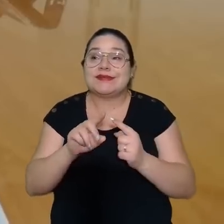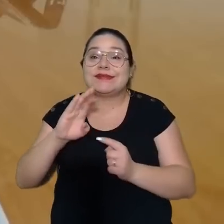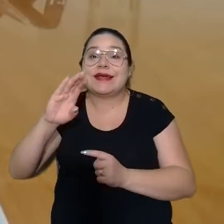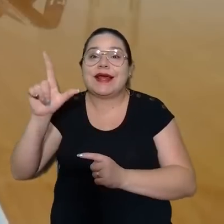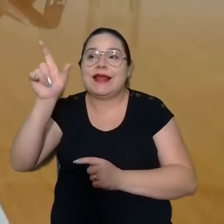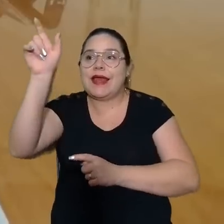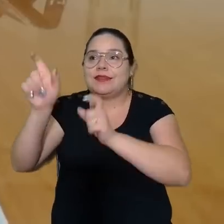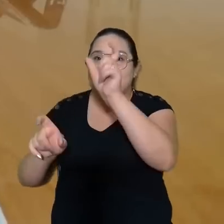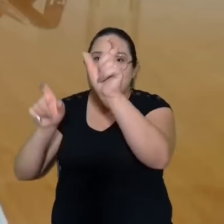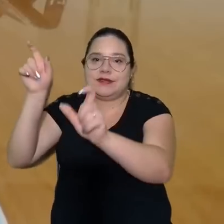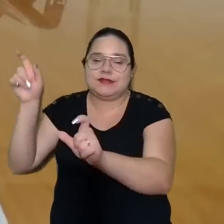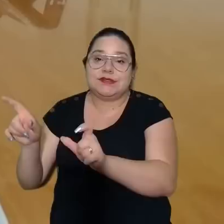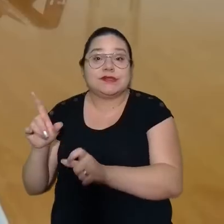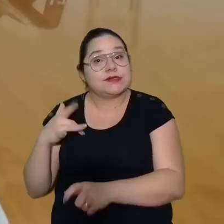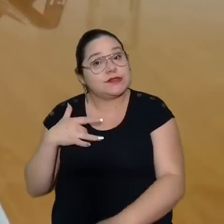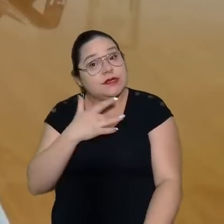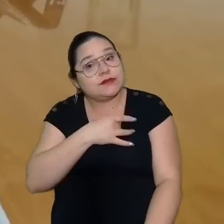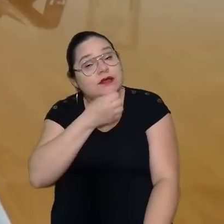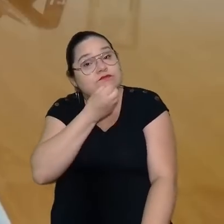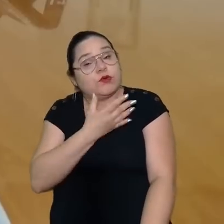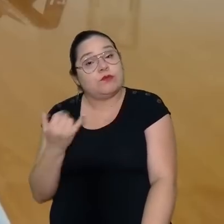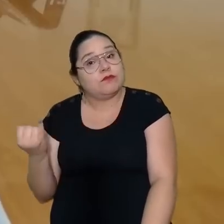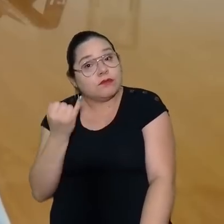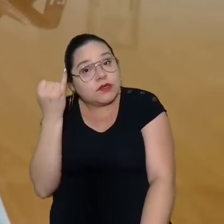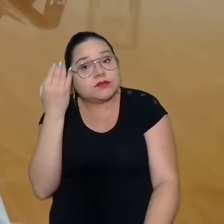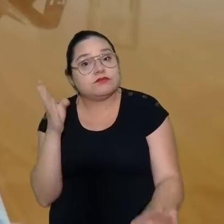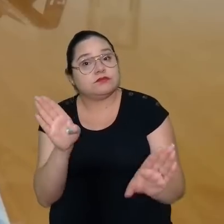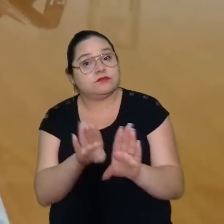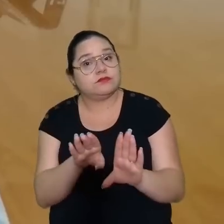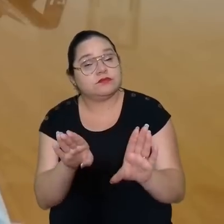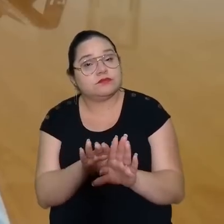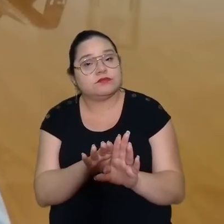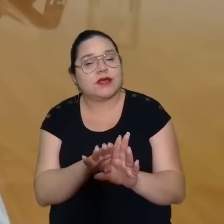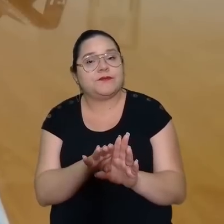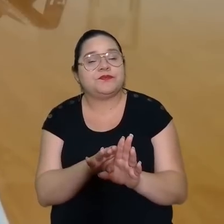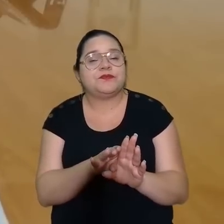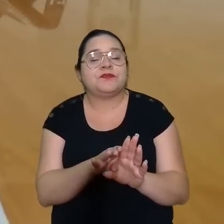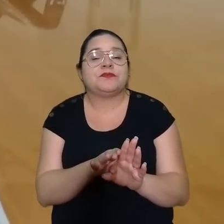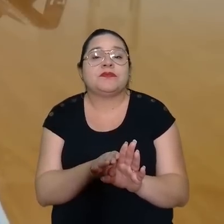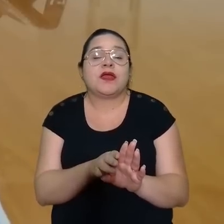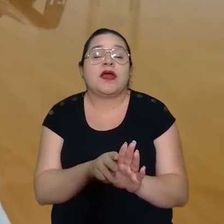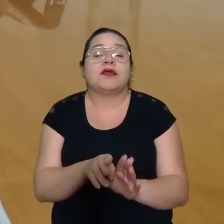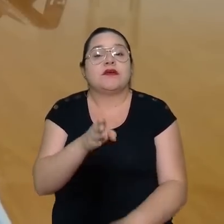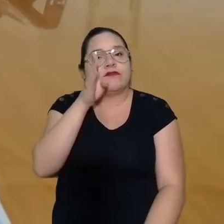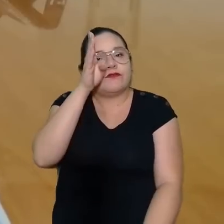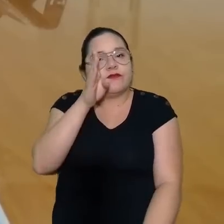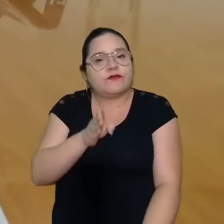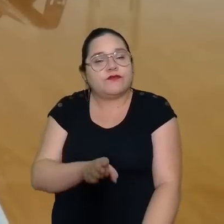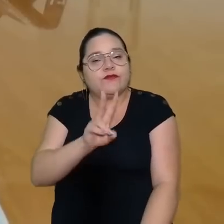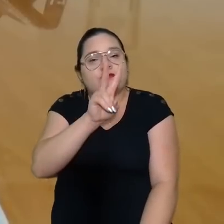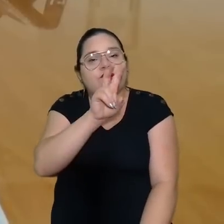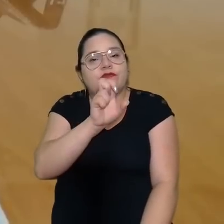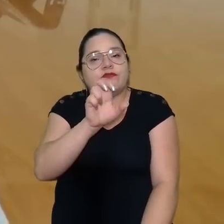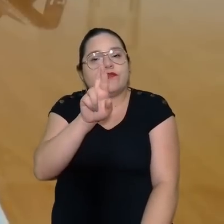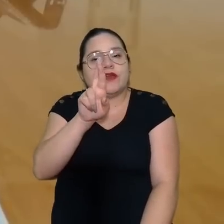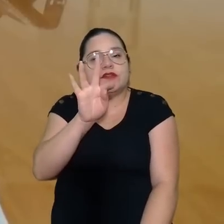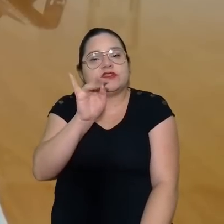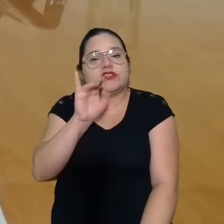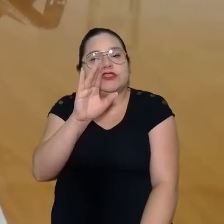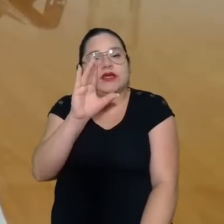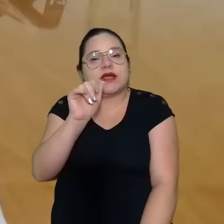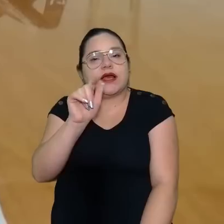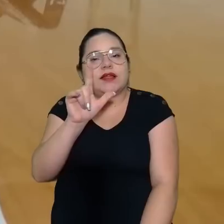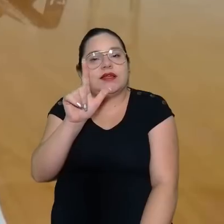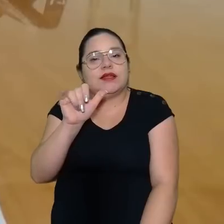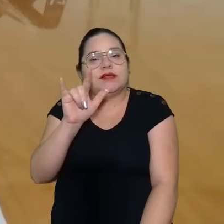muito saudável e importante, né? Então, a verticalização, cada vez mais, tem permitido a gente acessar outros mercados. Então,